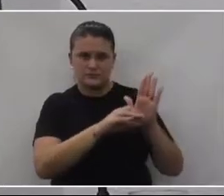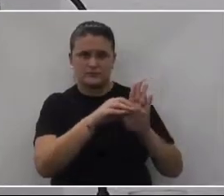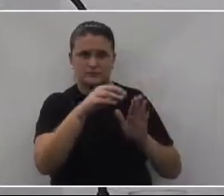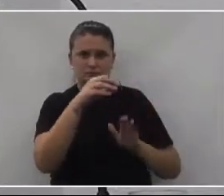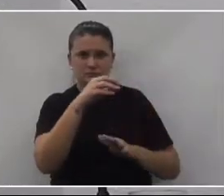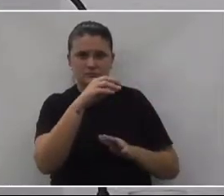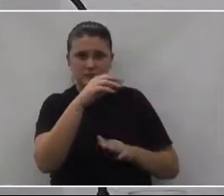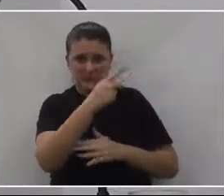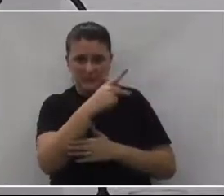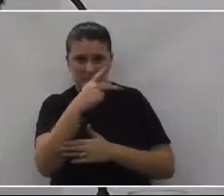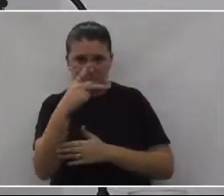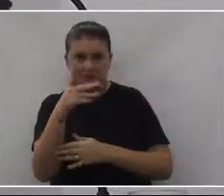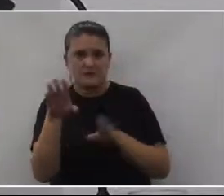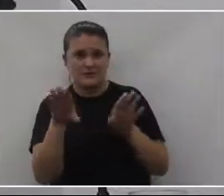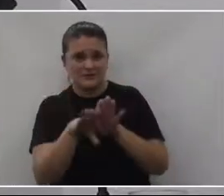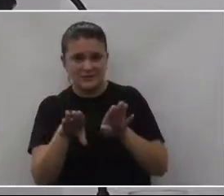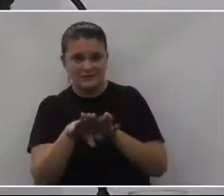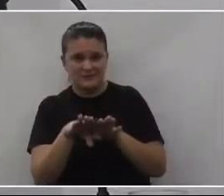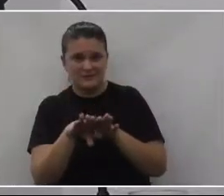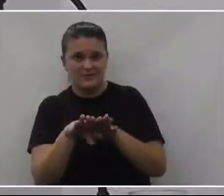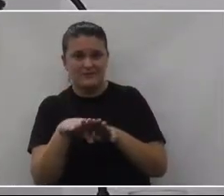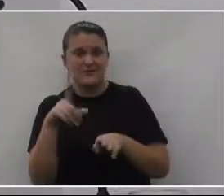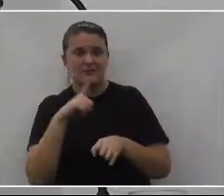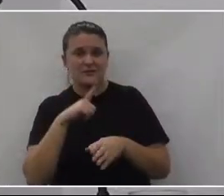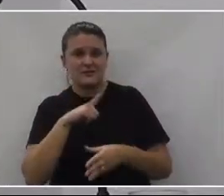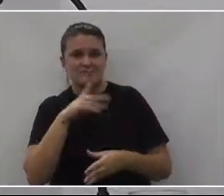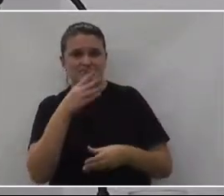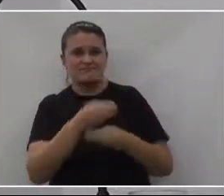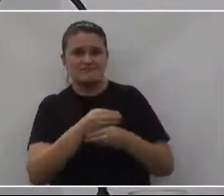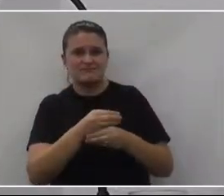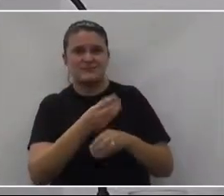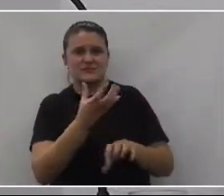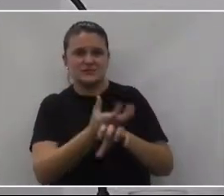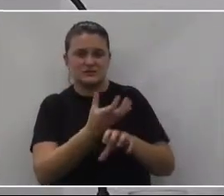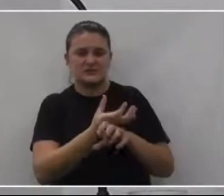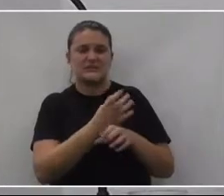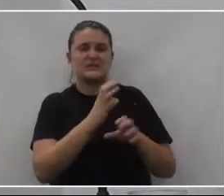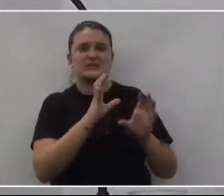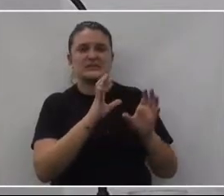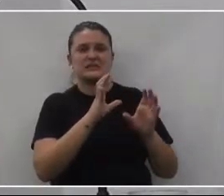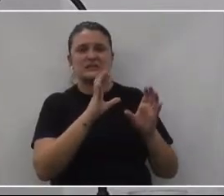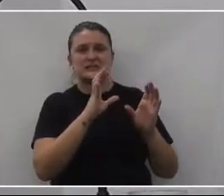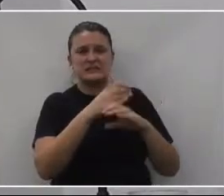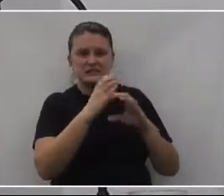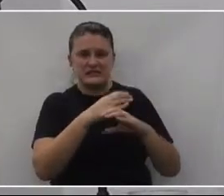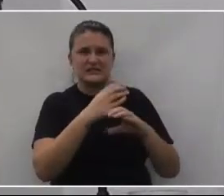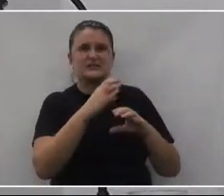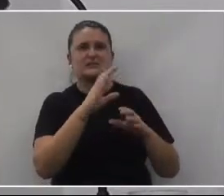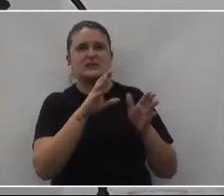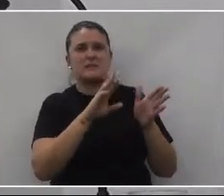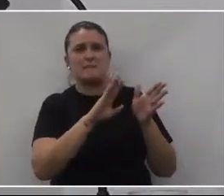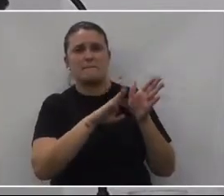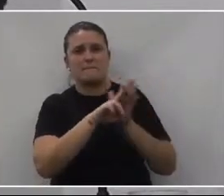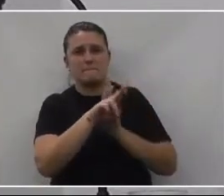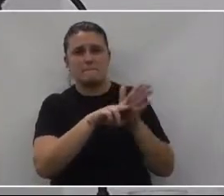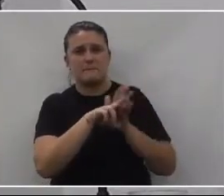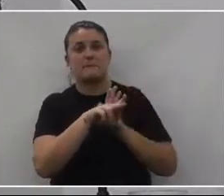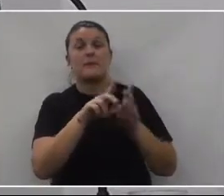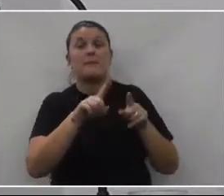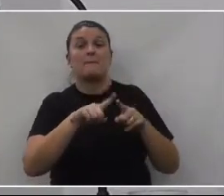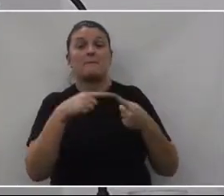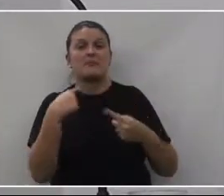PPP, ele está também incluído em disciplinas como ciências e biologia e outras. Mas